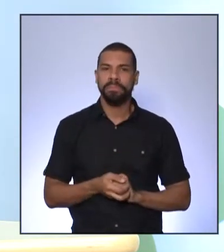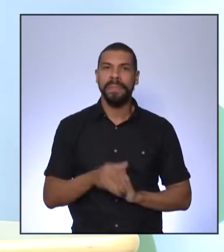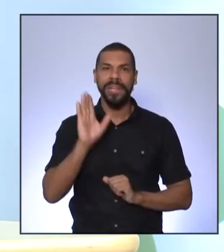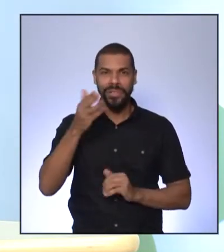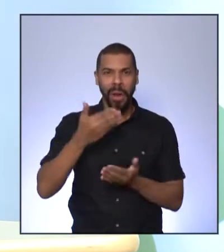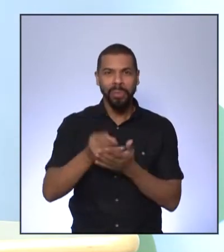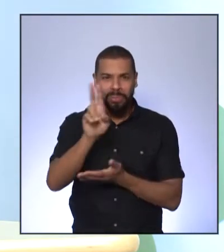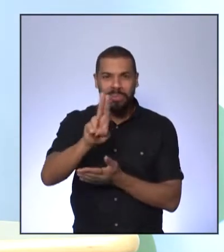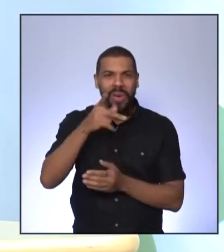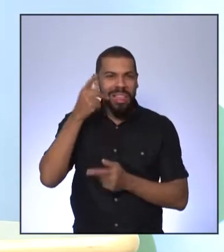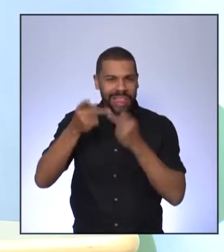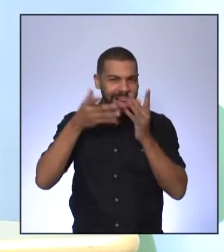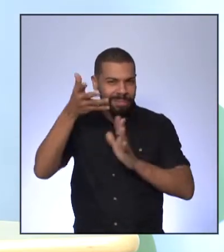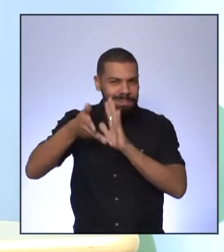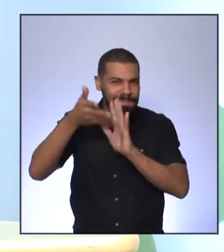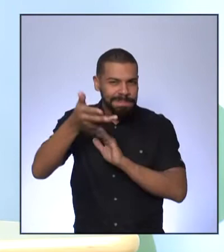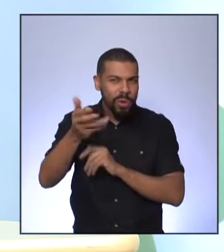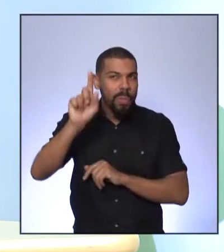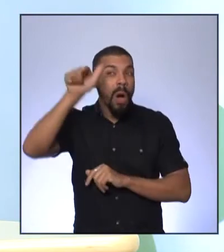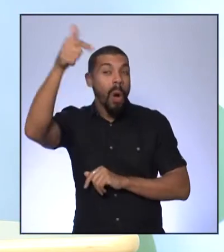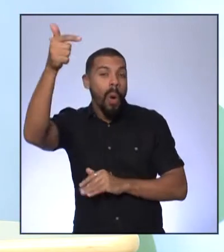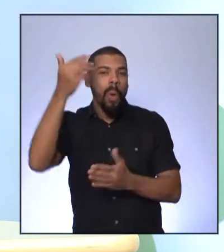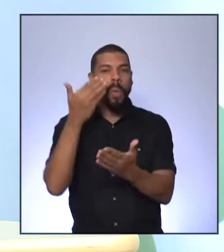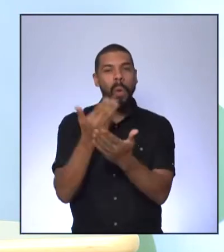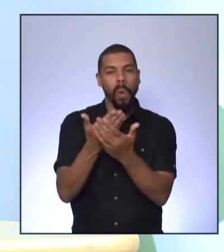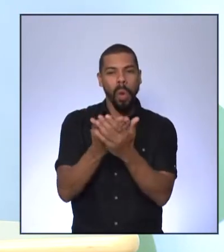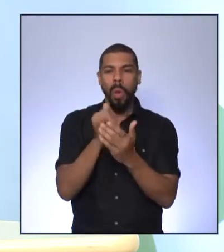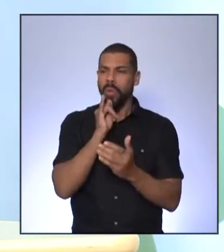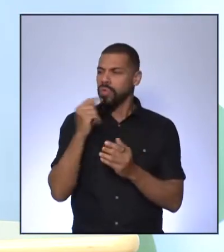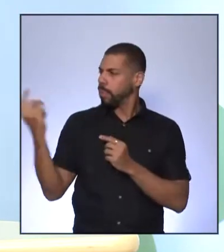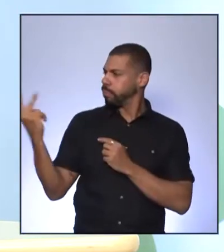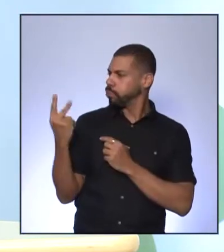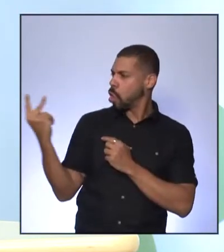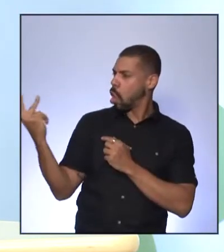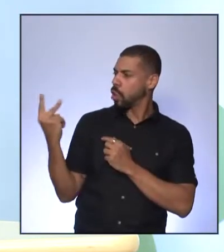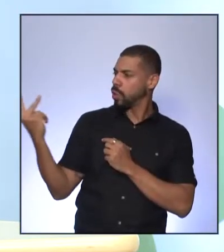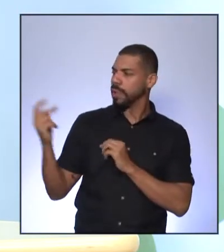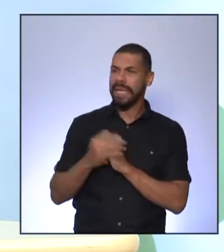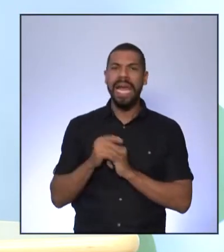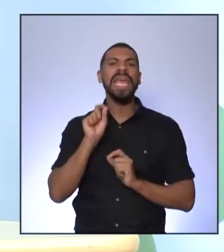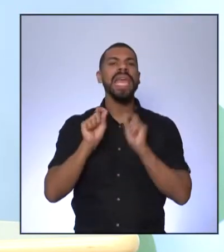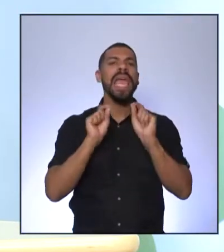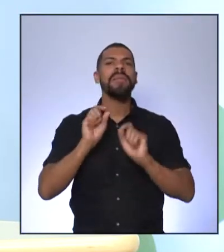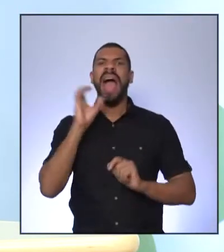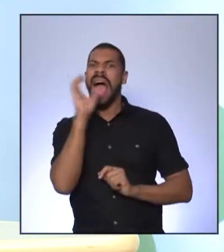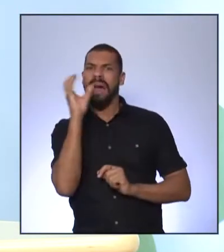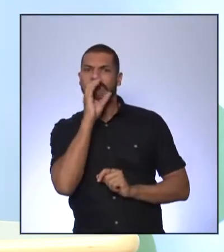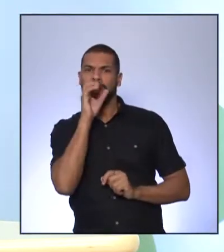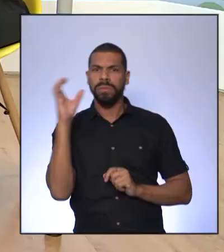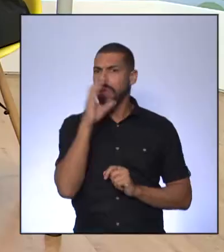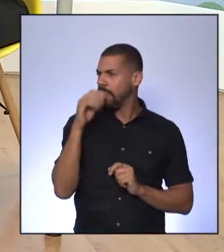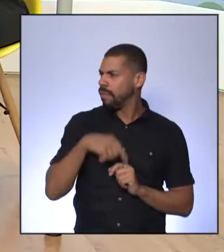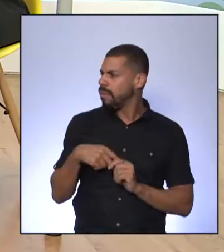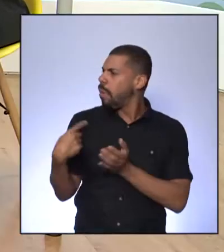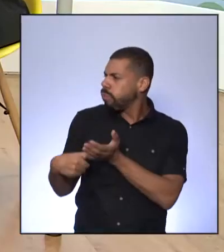outra aula, tá? Mas eu vou usar de novo. Se eu fosse competir com a Denise, Denise, vamos ver quem é mais rápida, certo? A gente vai postar uma corrida,